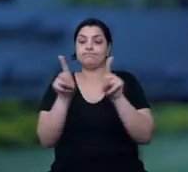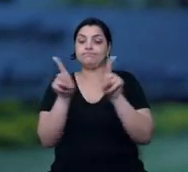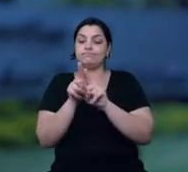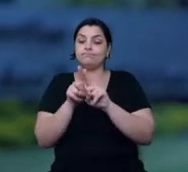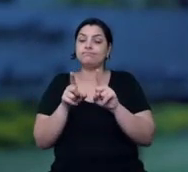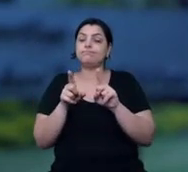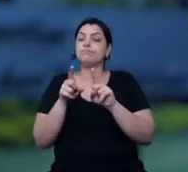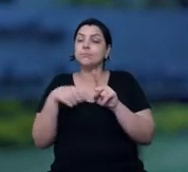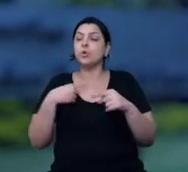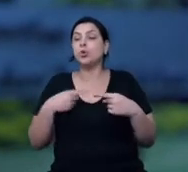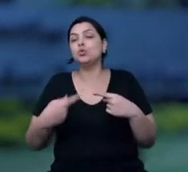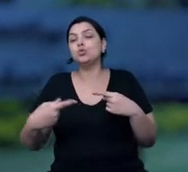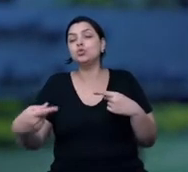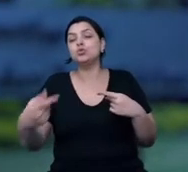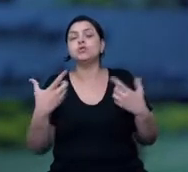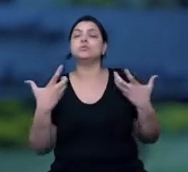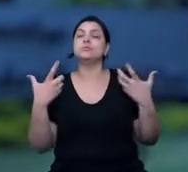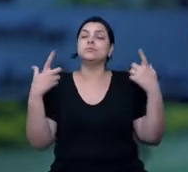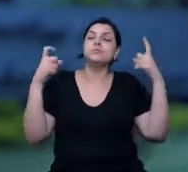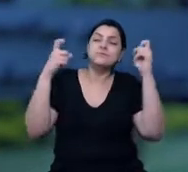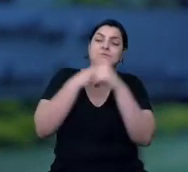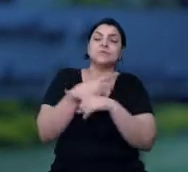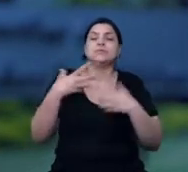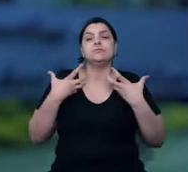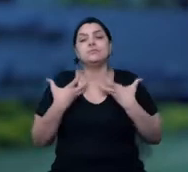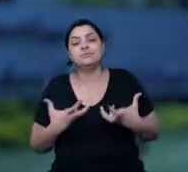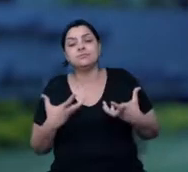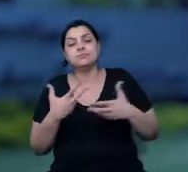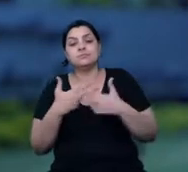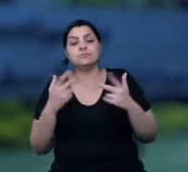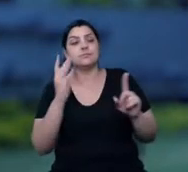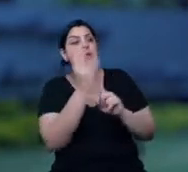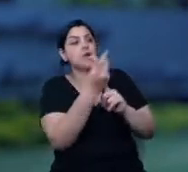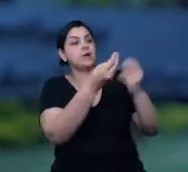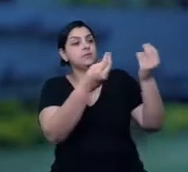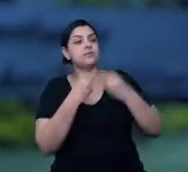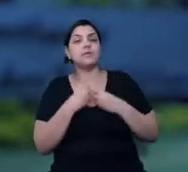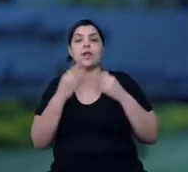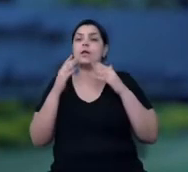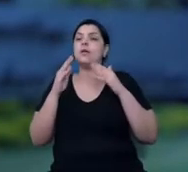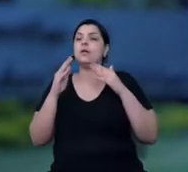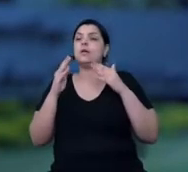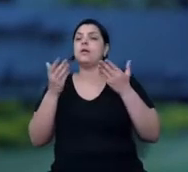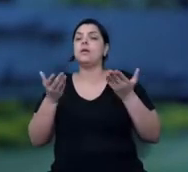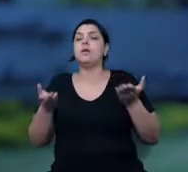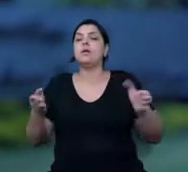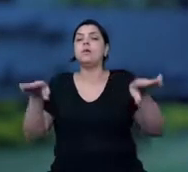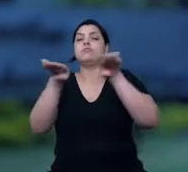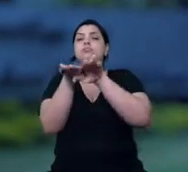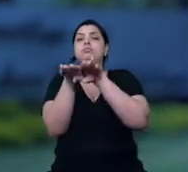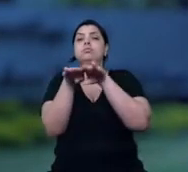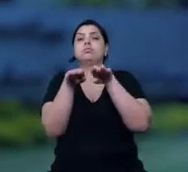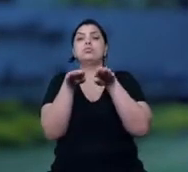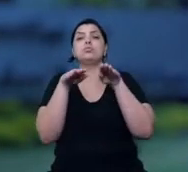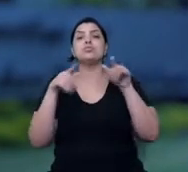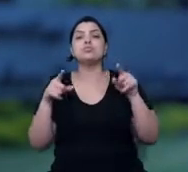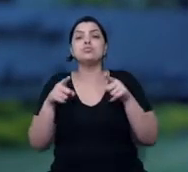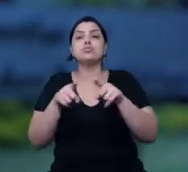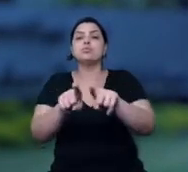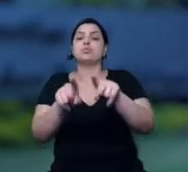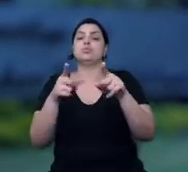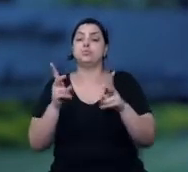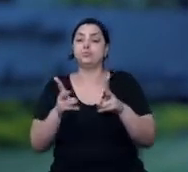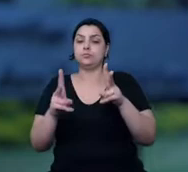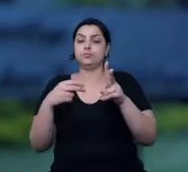são tão difíceis muitas vezes, né? De superar nossas dificuldades e tal. Então, eu comecei a trabalhar